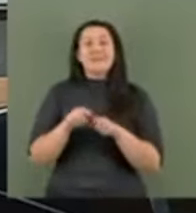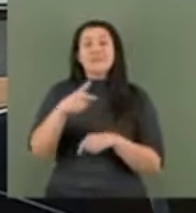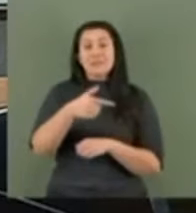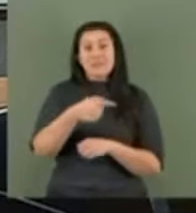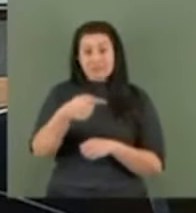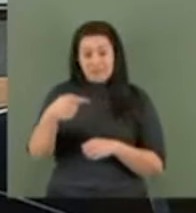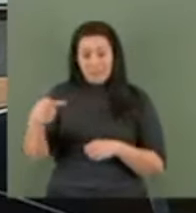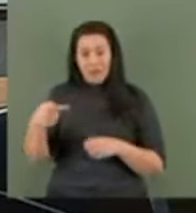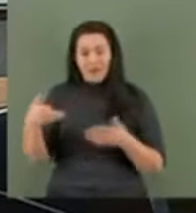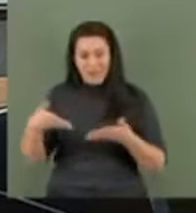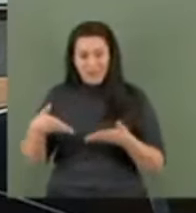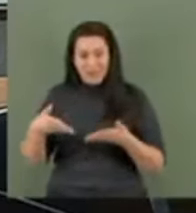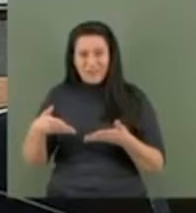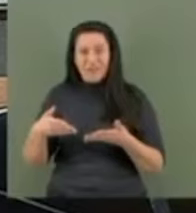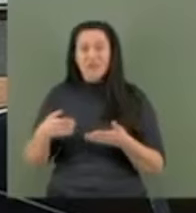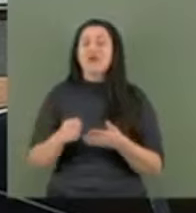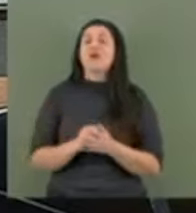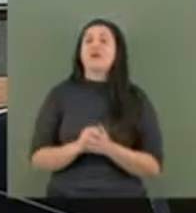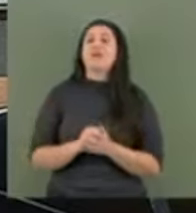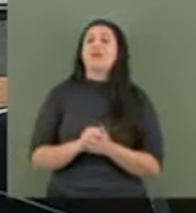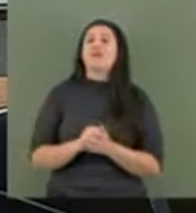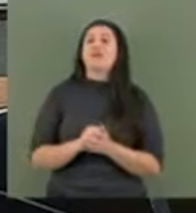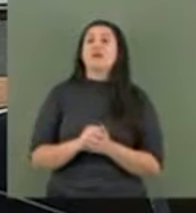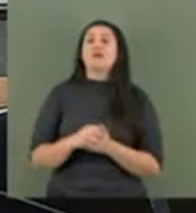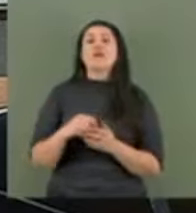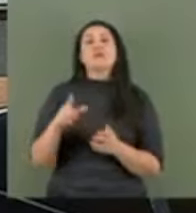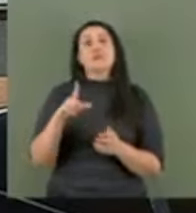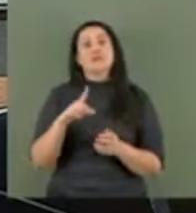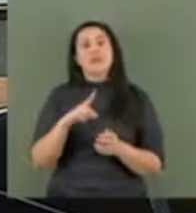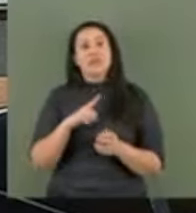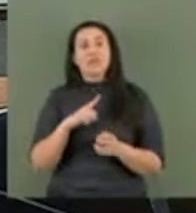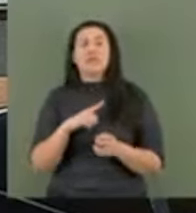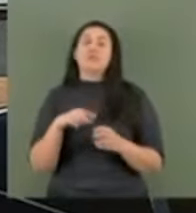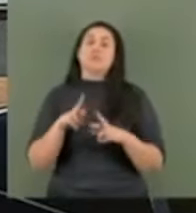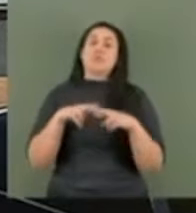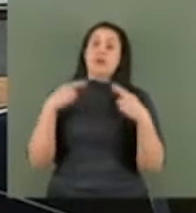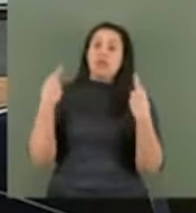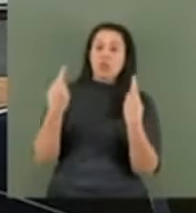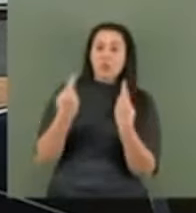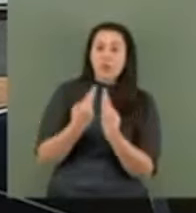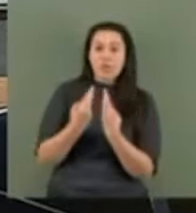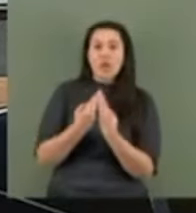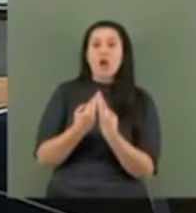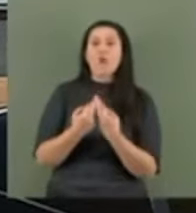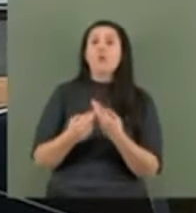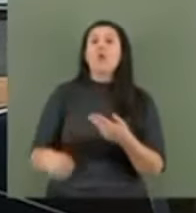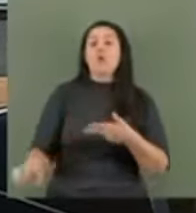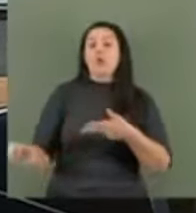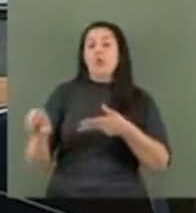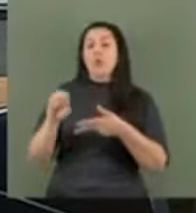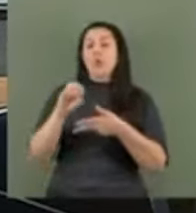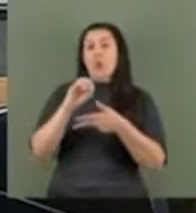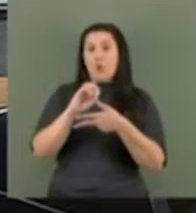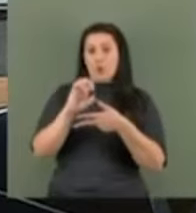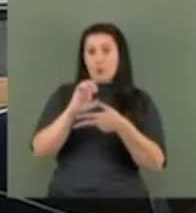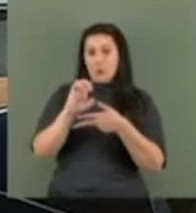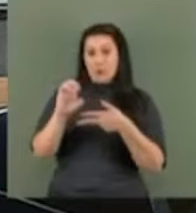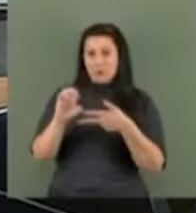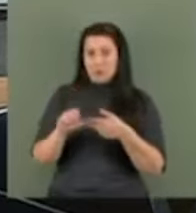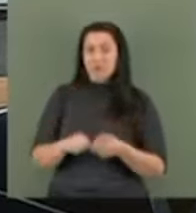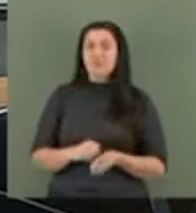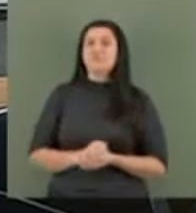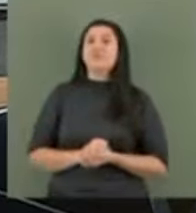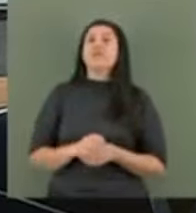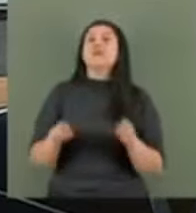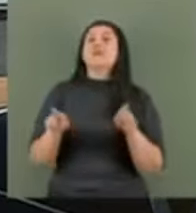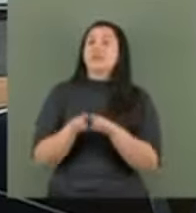lideradas pelo ministro da Indústria e Comércio, o vice-presidente Alckmin, mas em que estarão presentes representantes do Ministério das